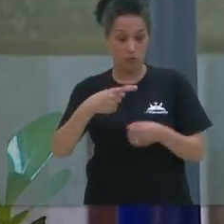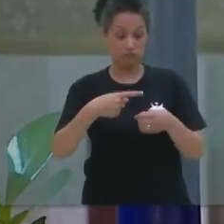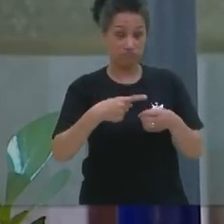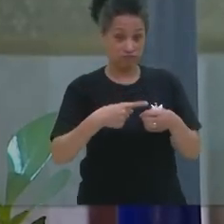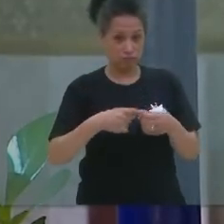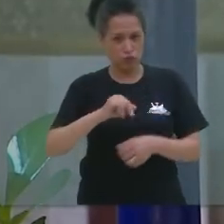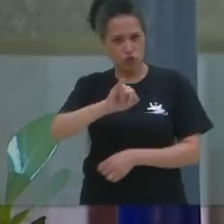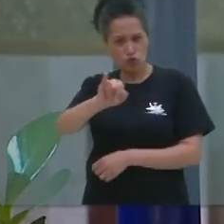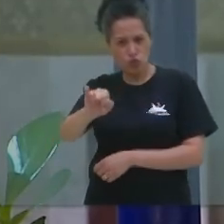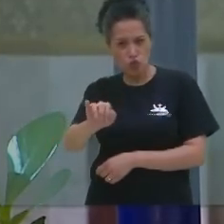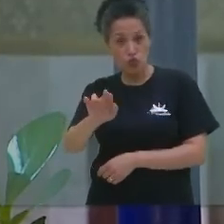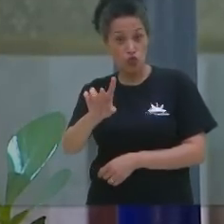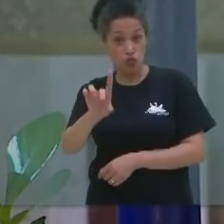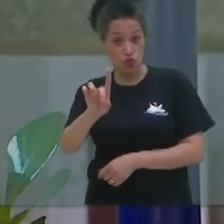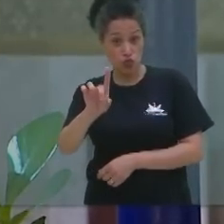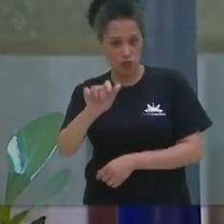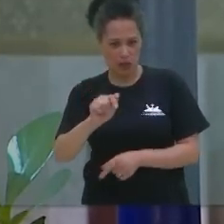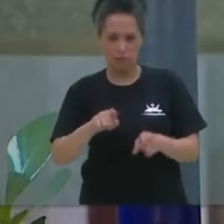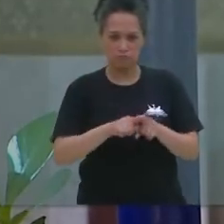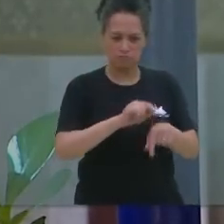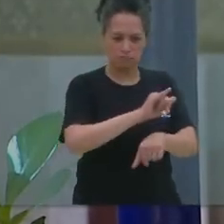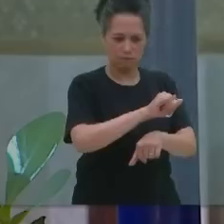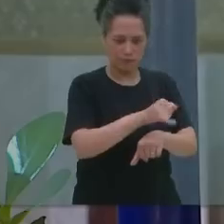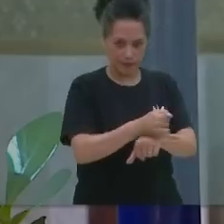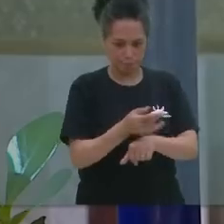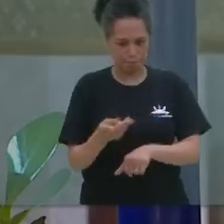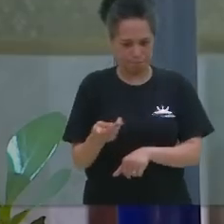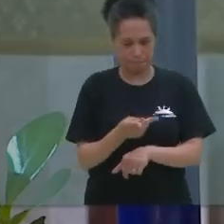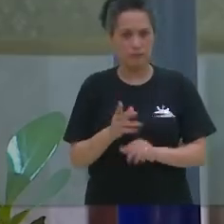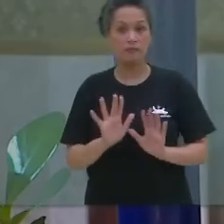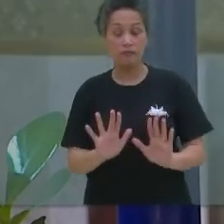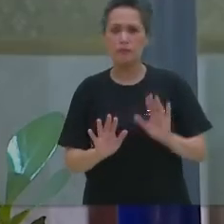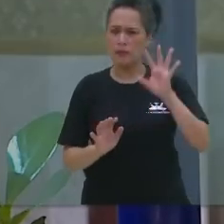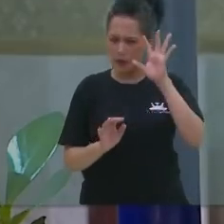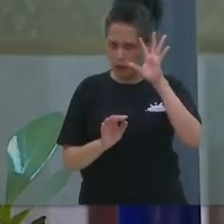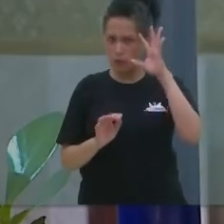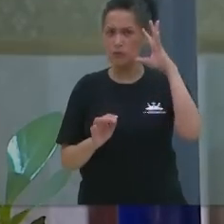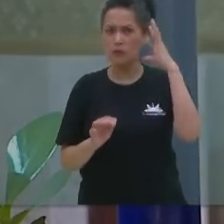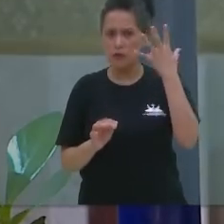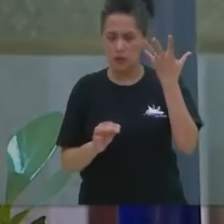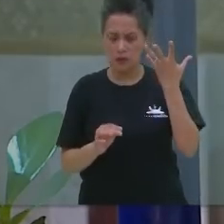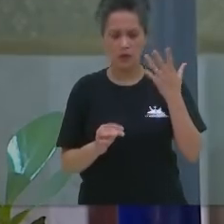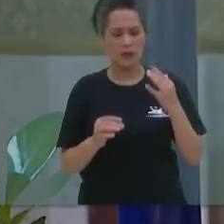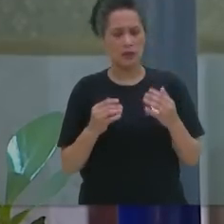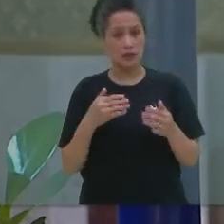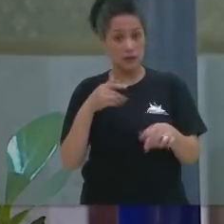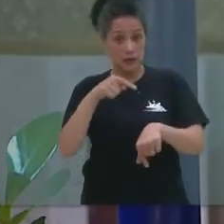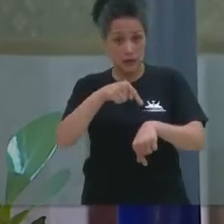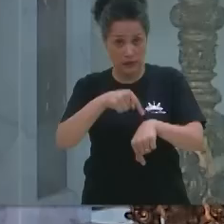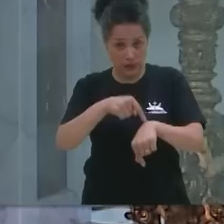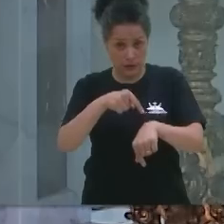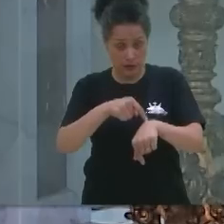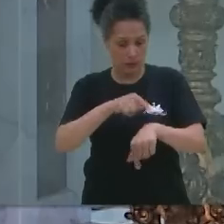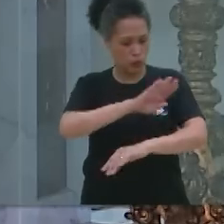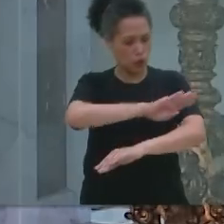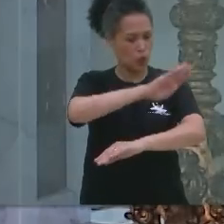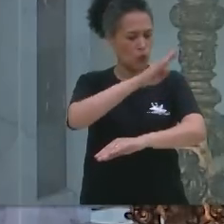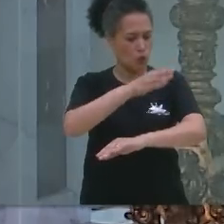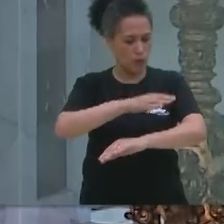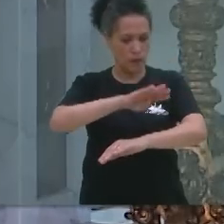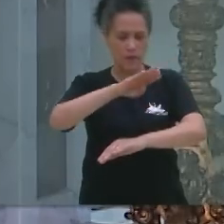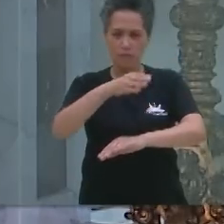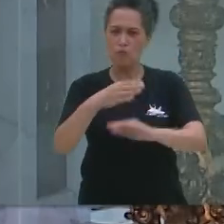Jerusalém. Acontecerá nos últimos tempos que o monte da casa do Senhor